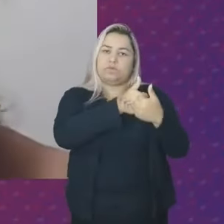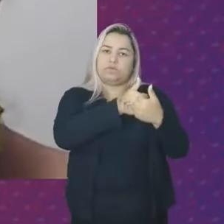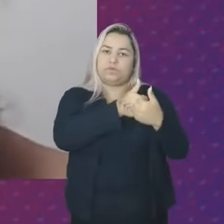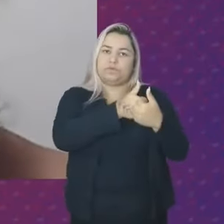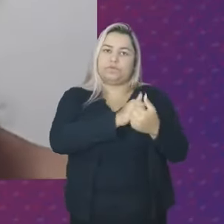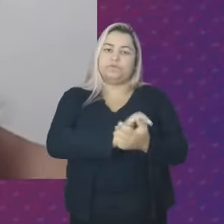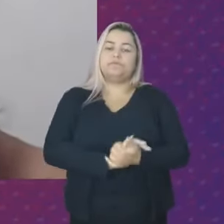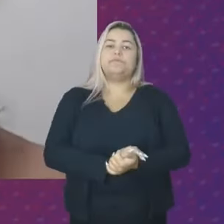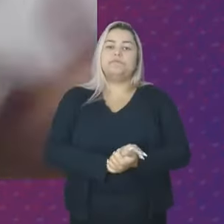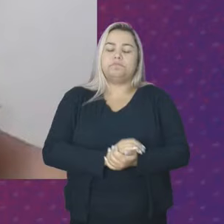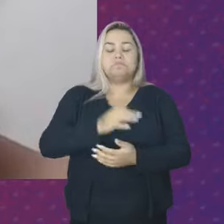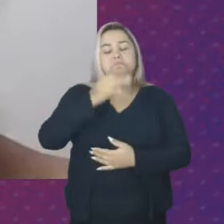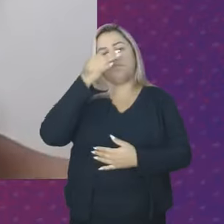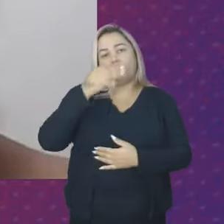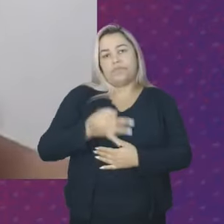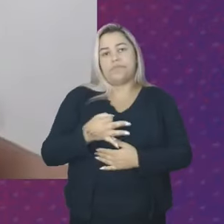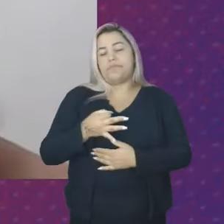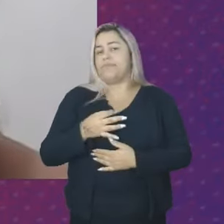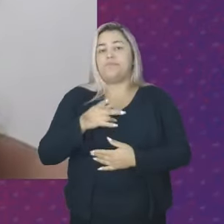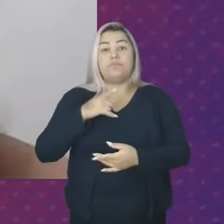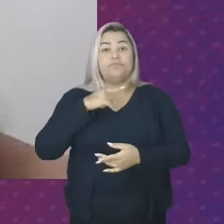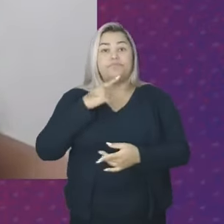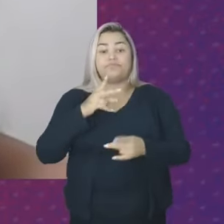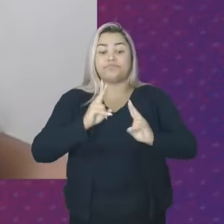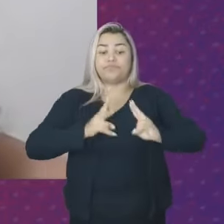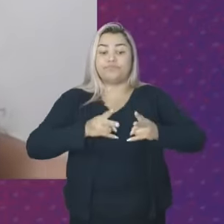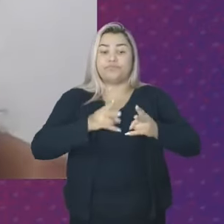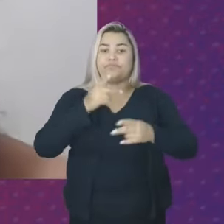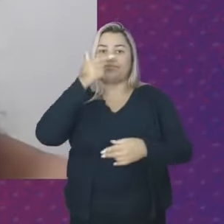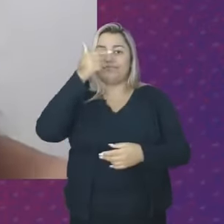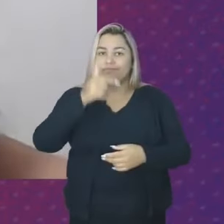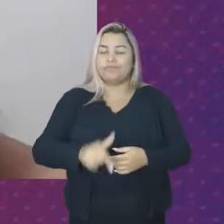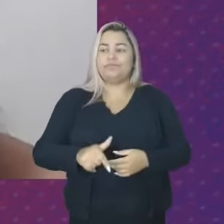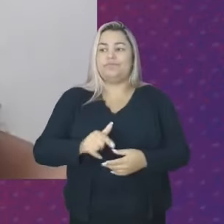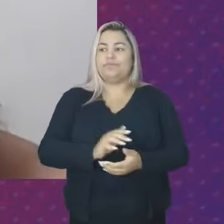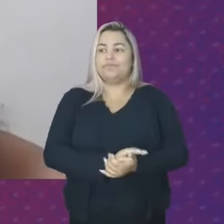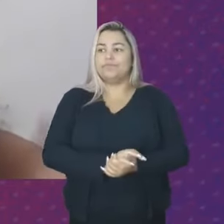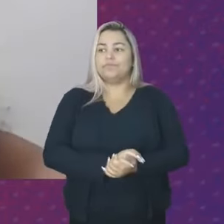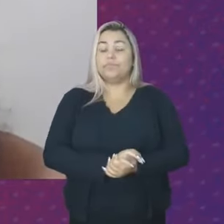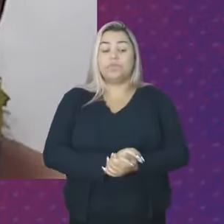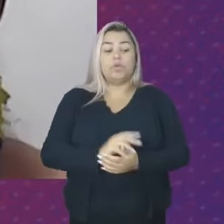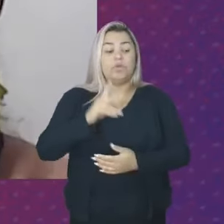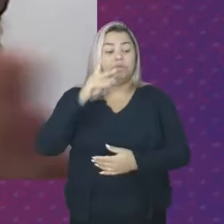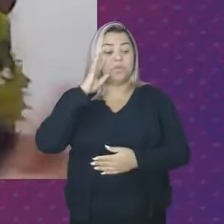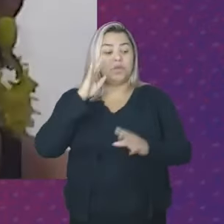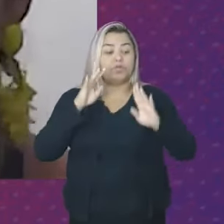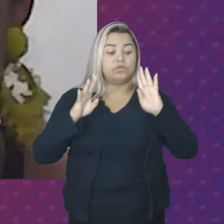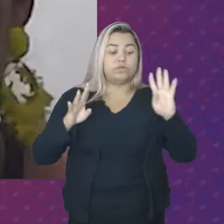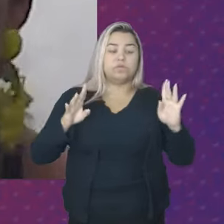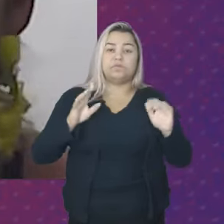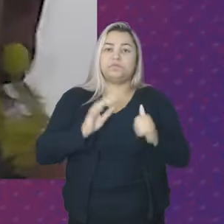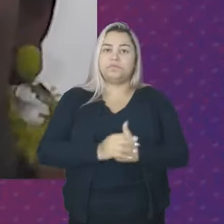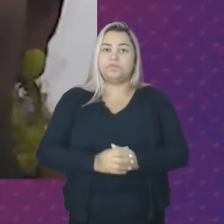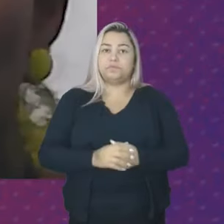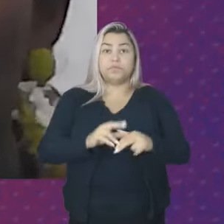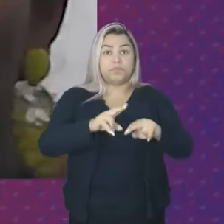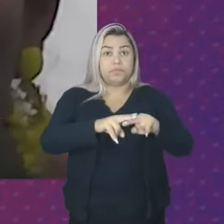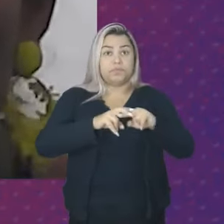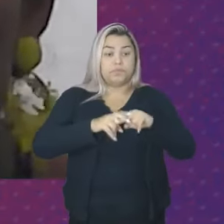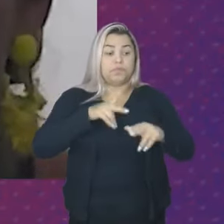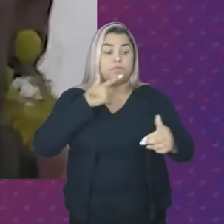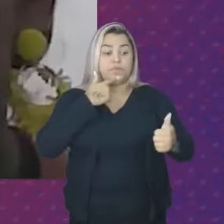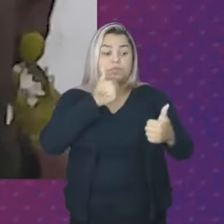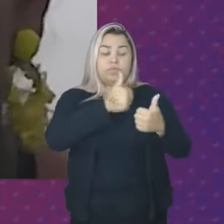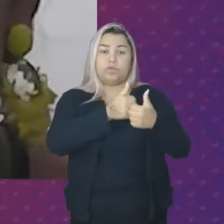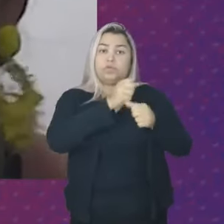gente sabe que no mundo real, nem sempre a gente consegue executar as coisas da forma como imaginamos. Então, pelo menos o mais